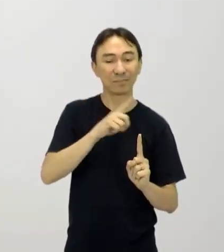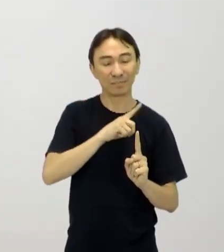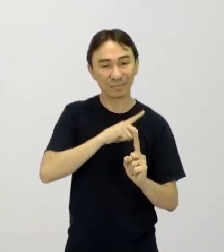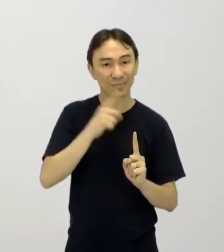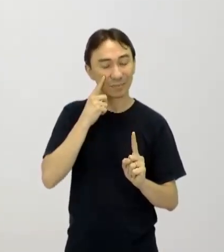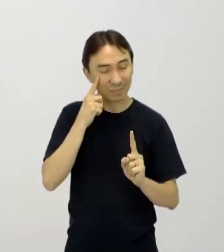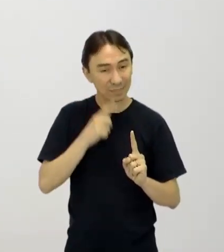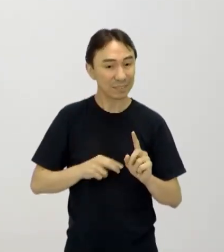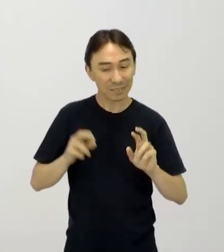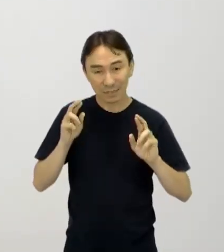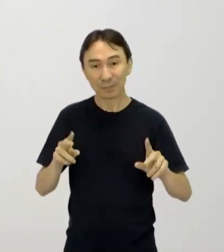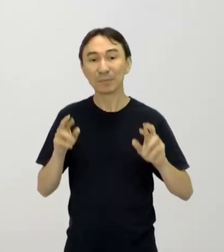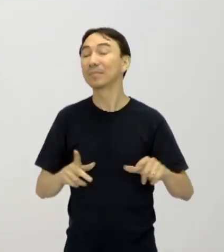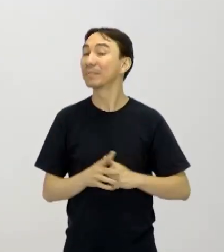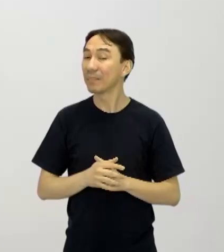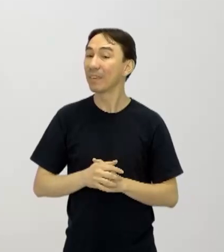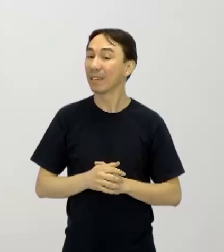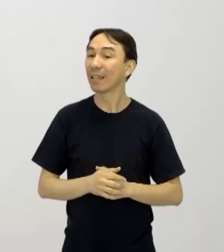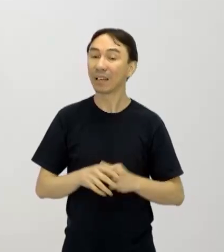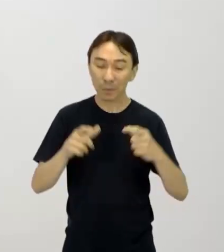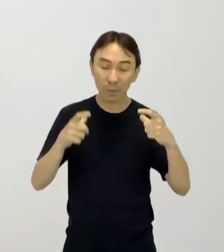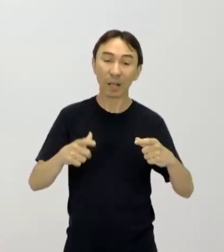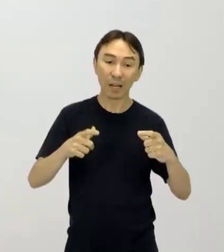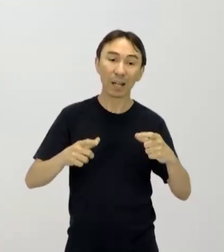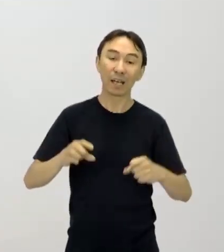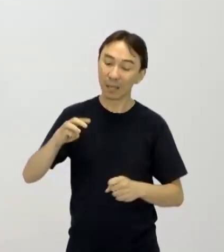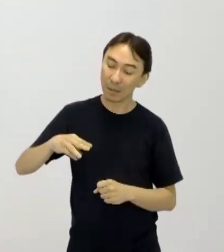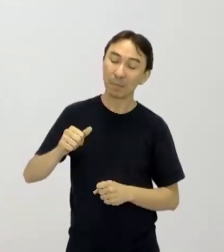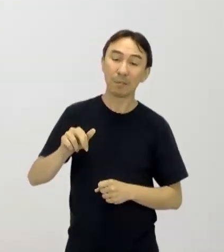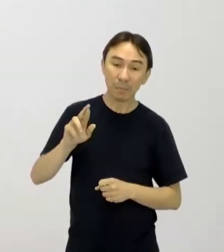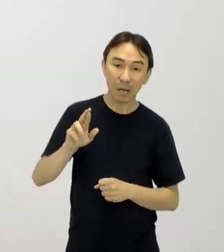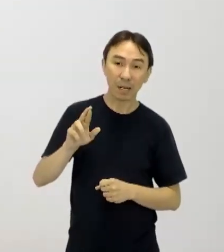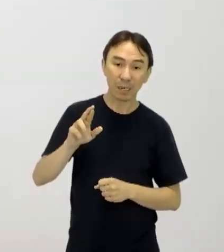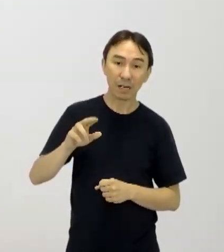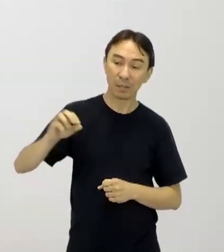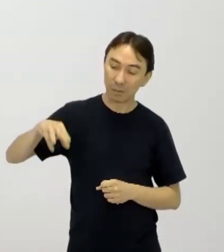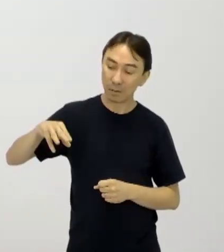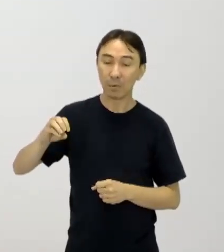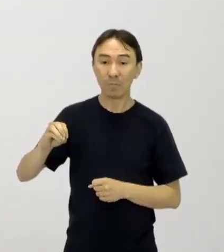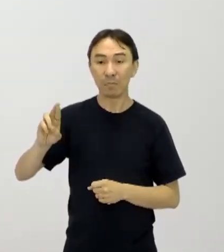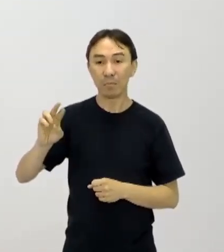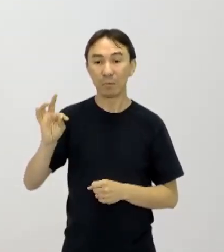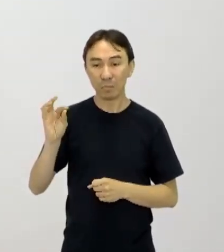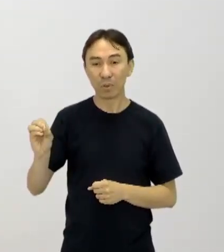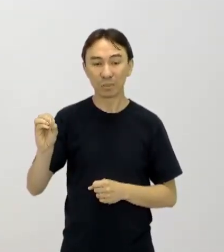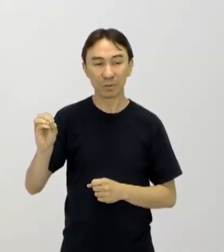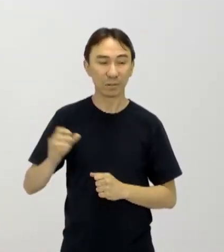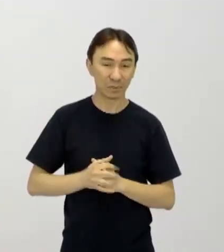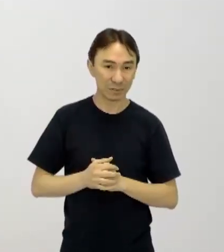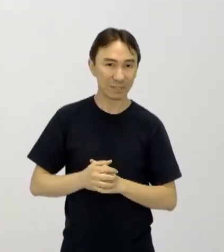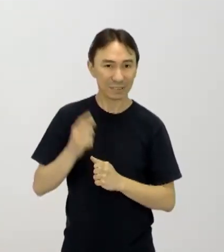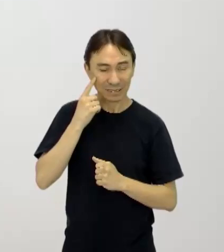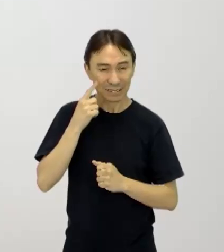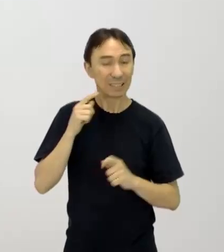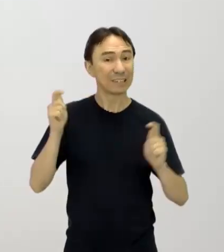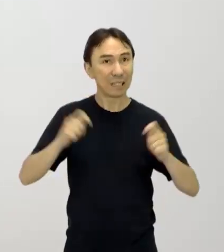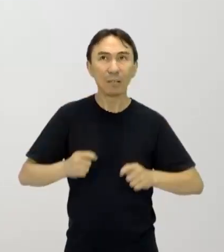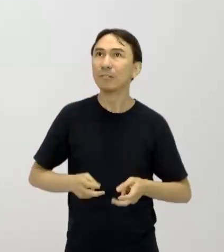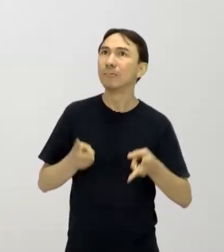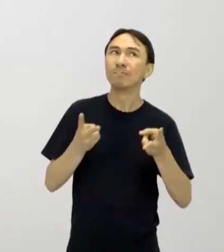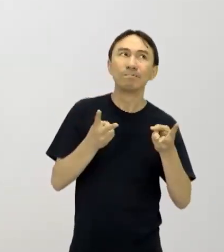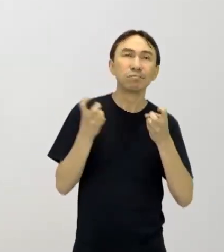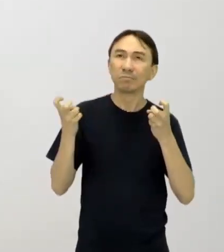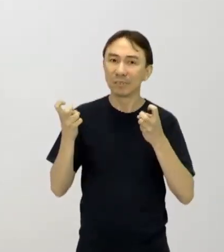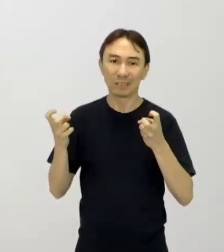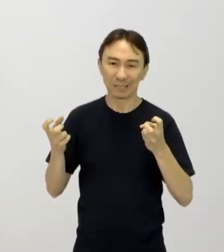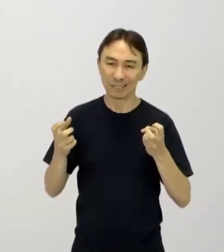lá nessa região do Mar Morto, a pressão atmosférica é maior, eu consigo perceber isso fervendo